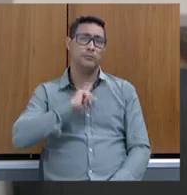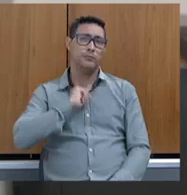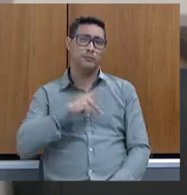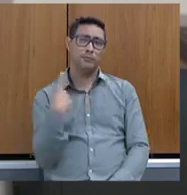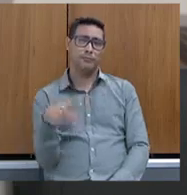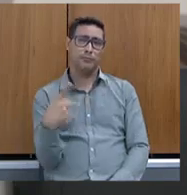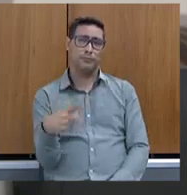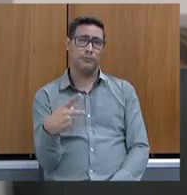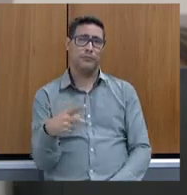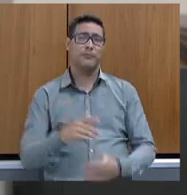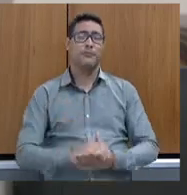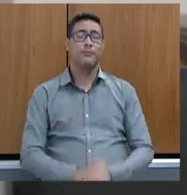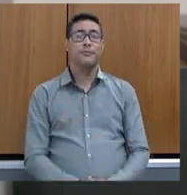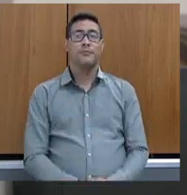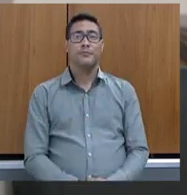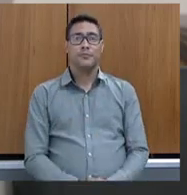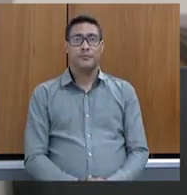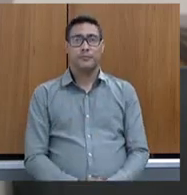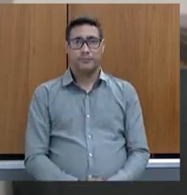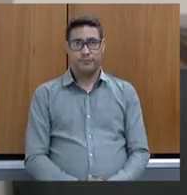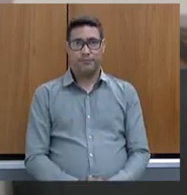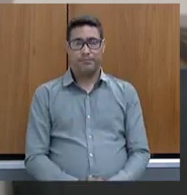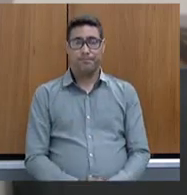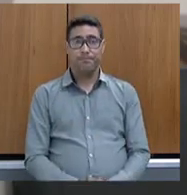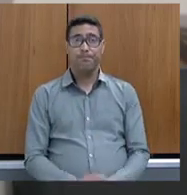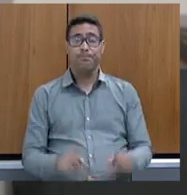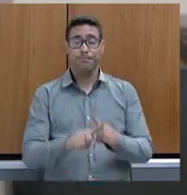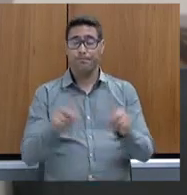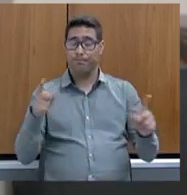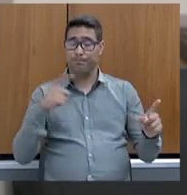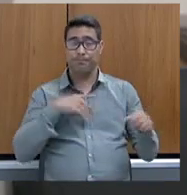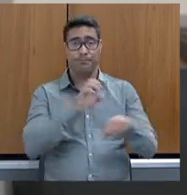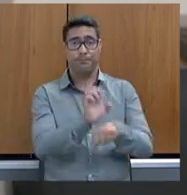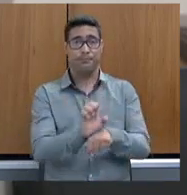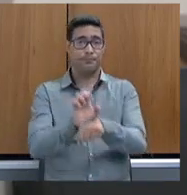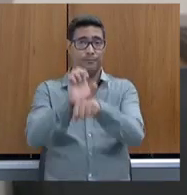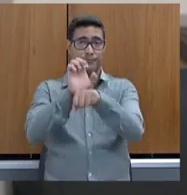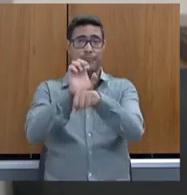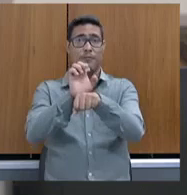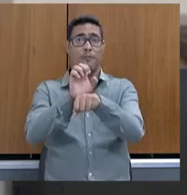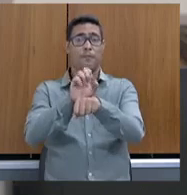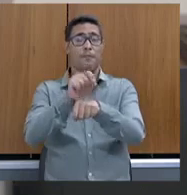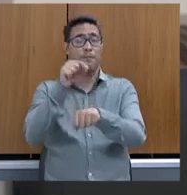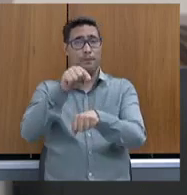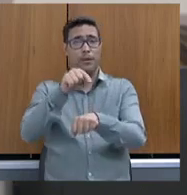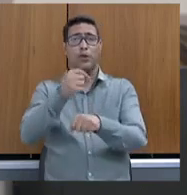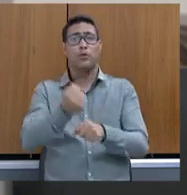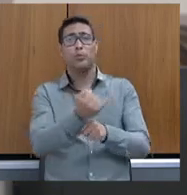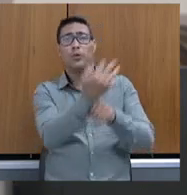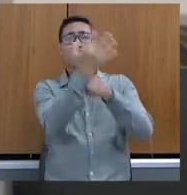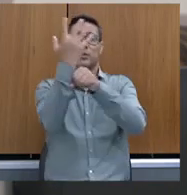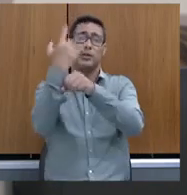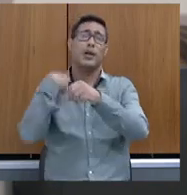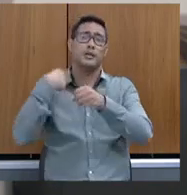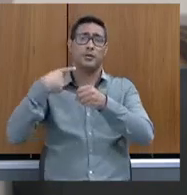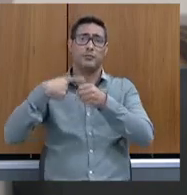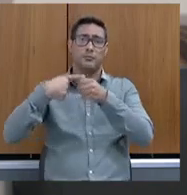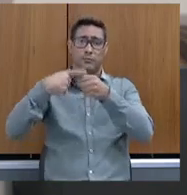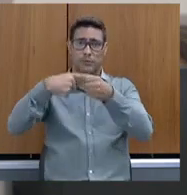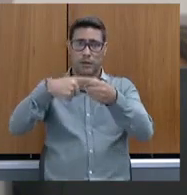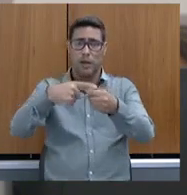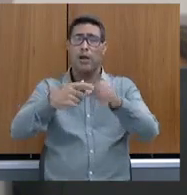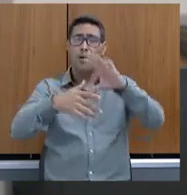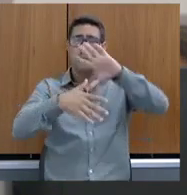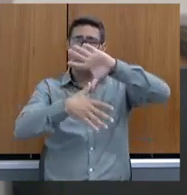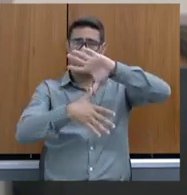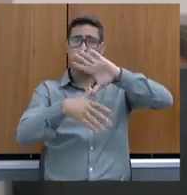passar então o Estado está entre o número de municípios do Brasil mapa do Turismo